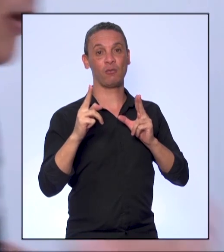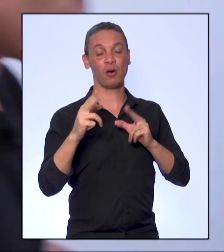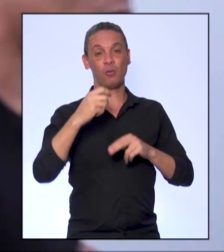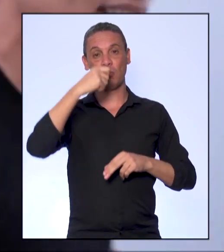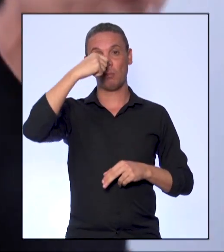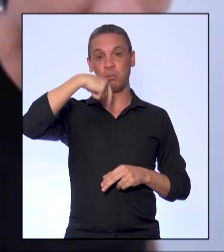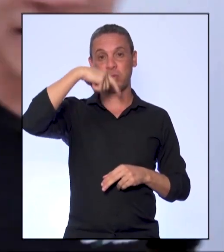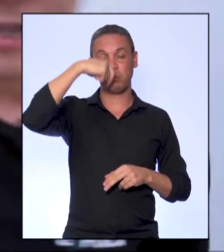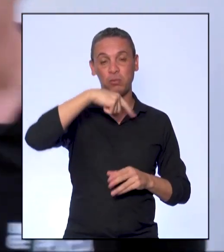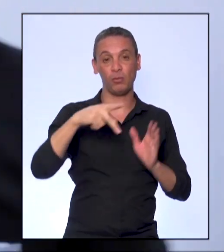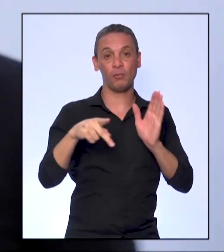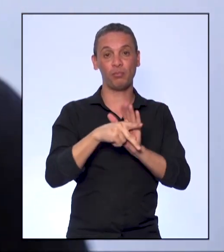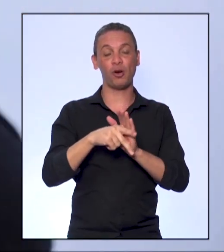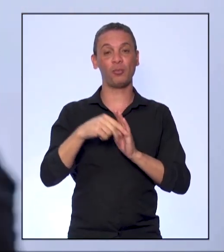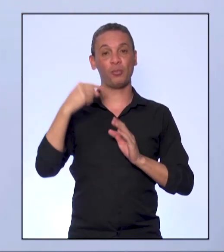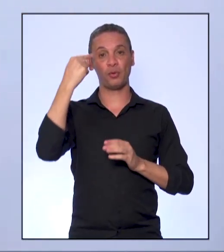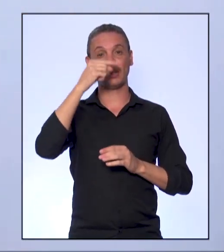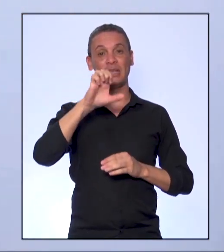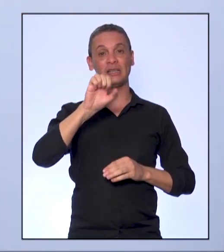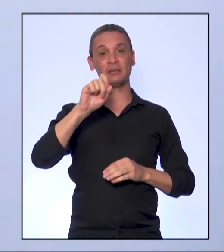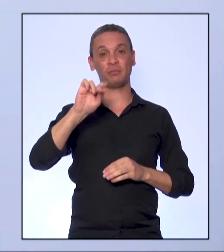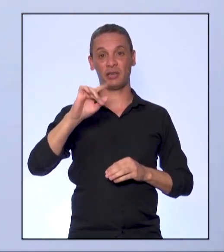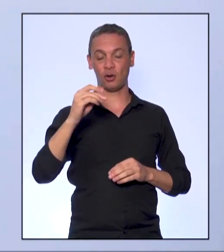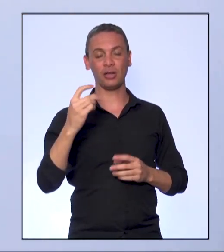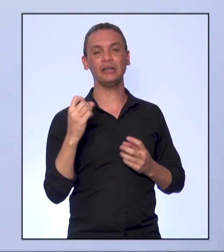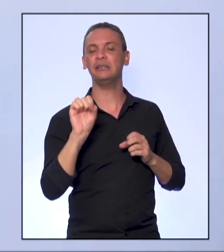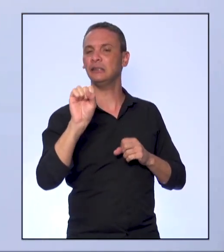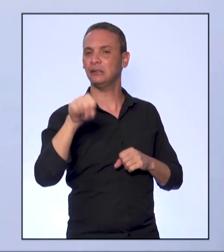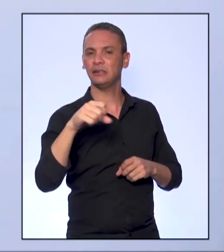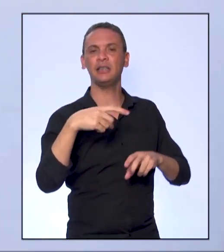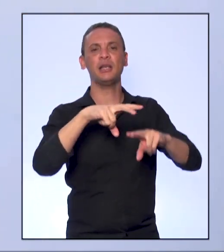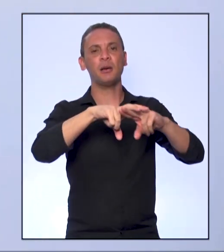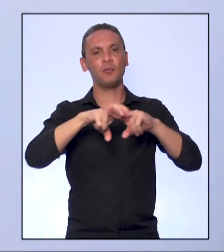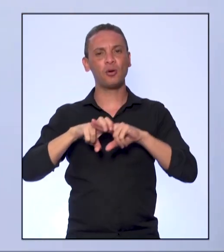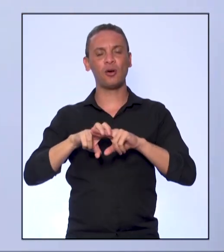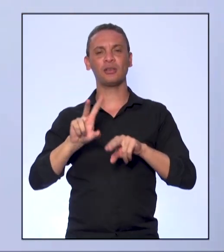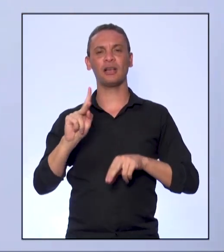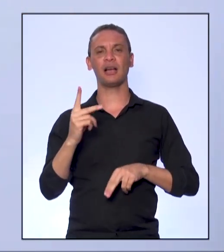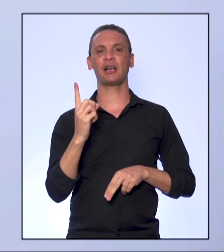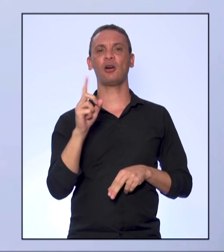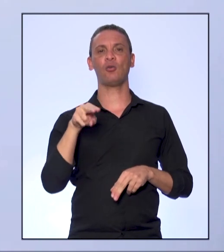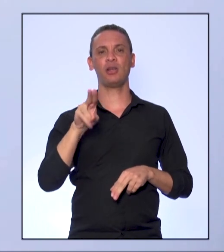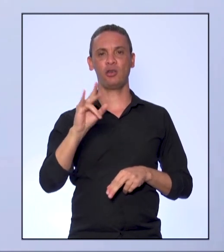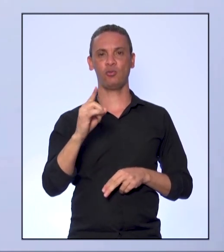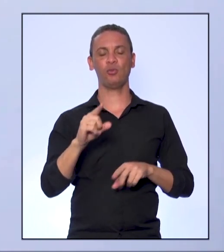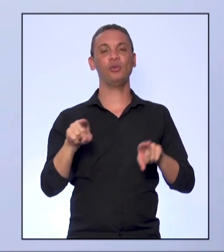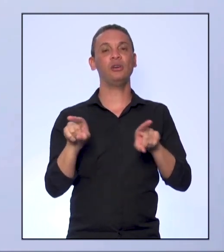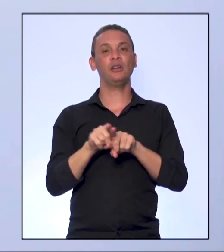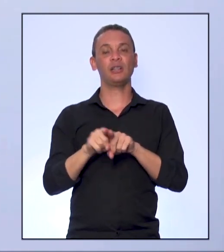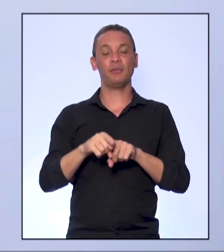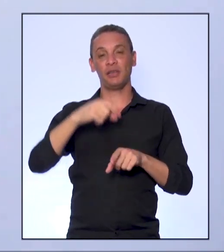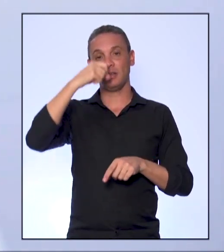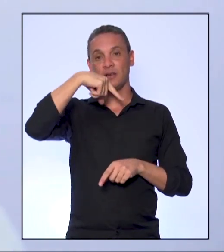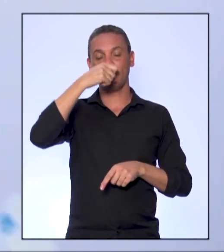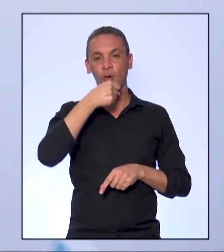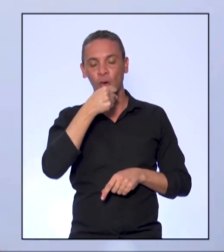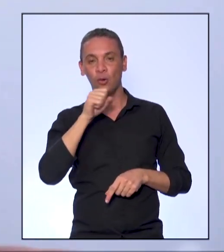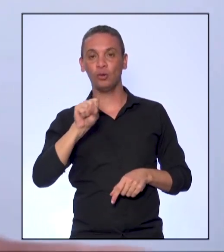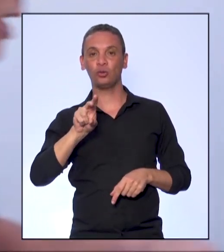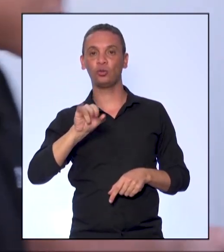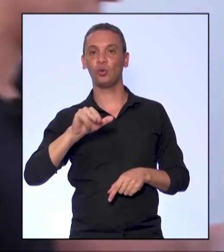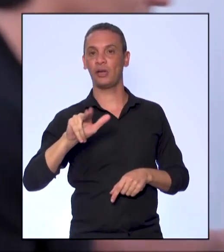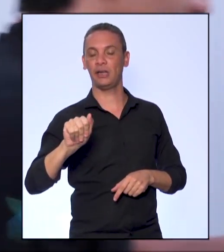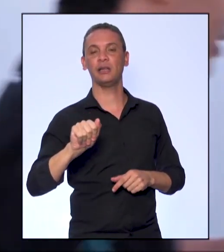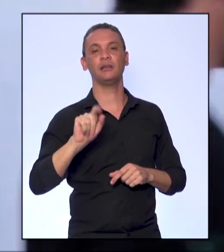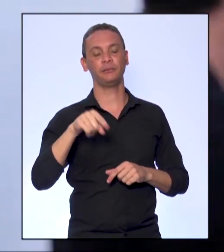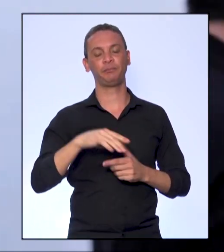gripe espanhola. Sim, a gripe espanhola foi por causa da H1N1 e também conhecida como gripe suína. Tá certo, o que está